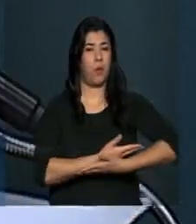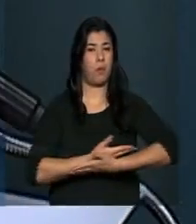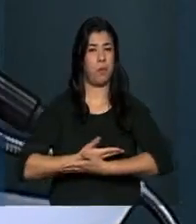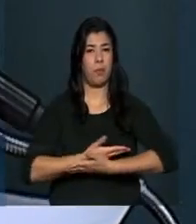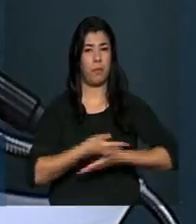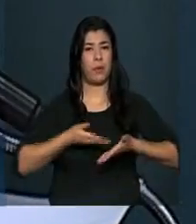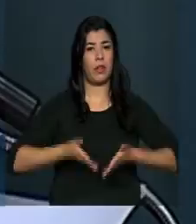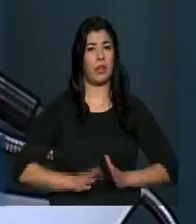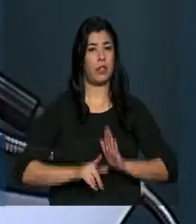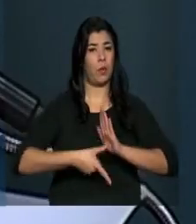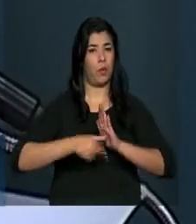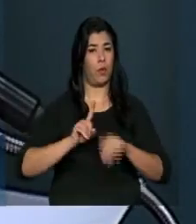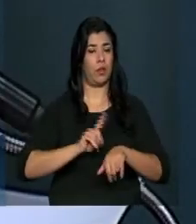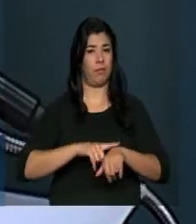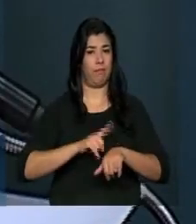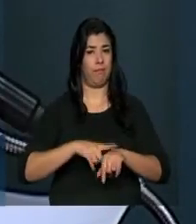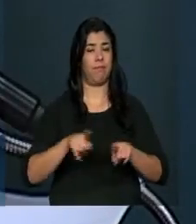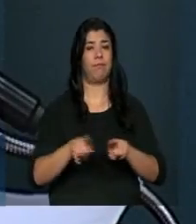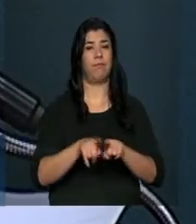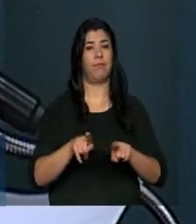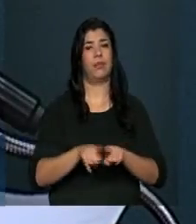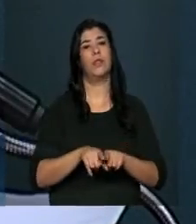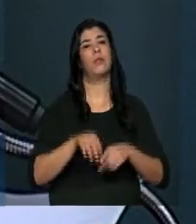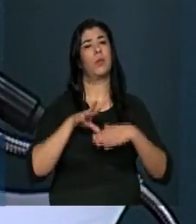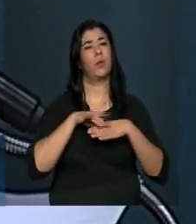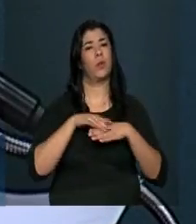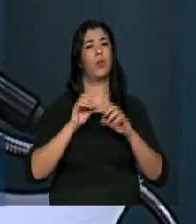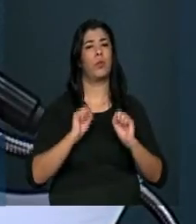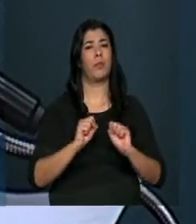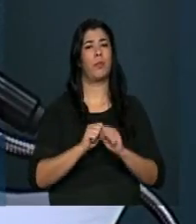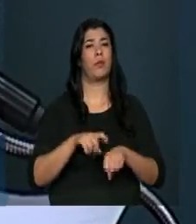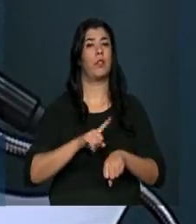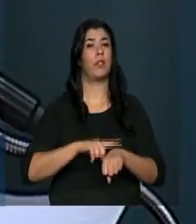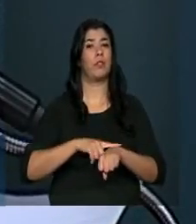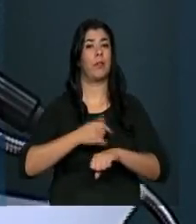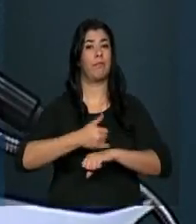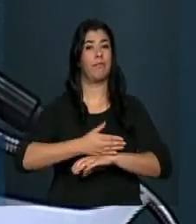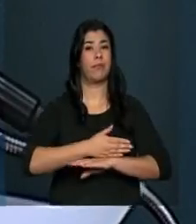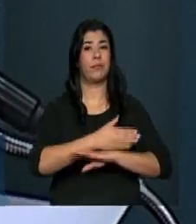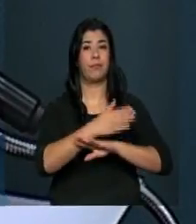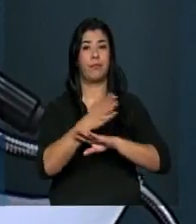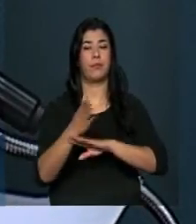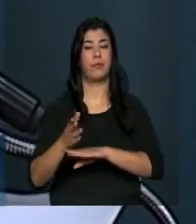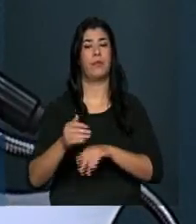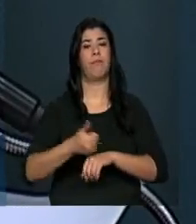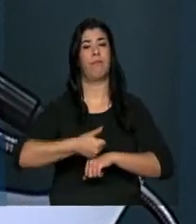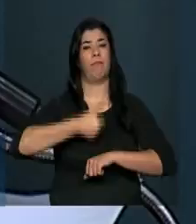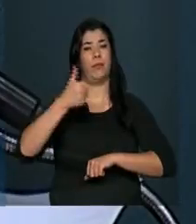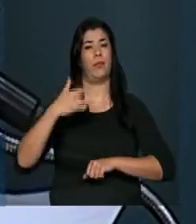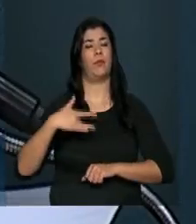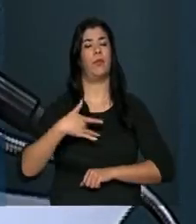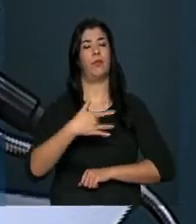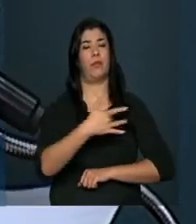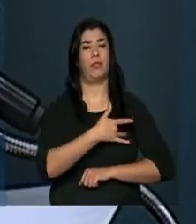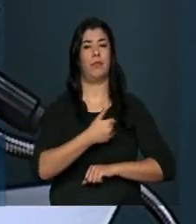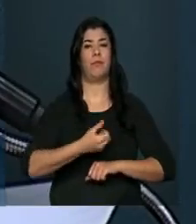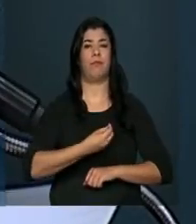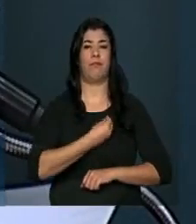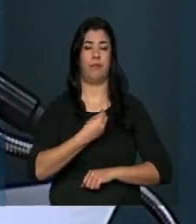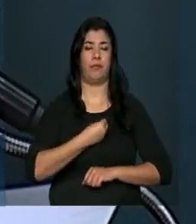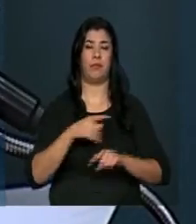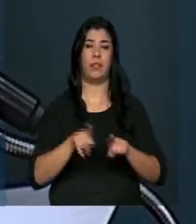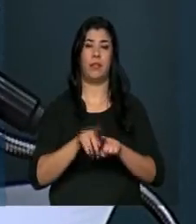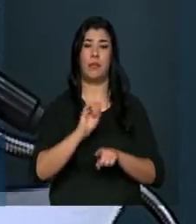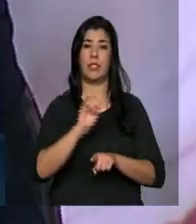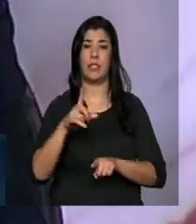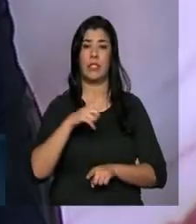doente tem mais chances de recuperação e, consequentemente, a vida mais saudável se a alimentação